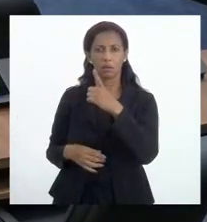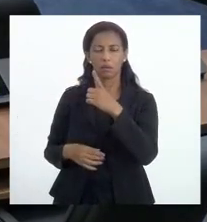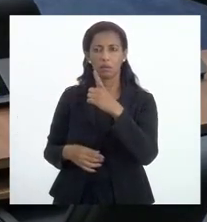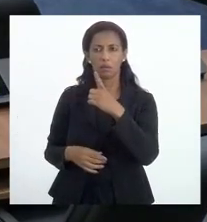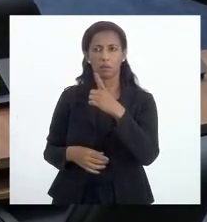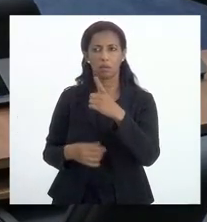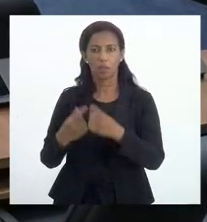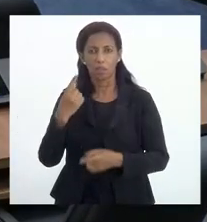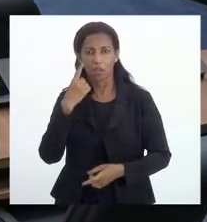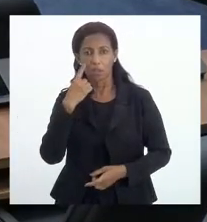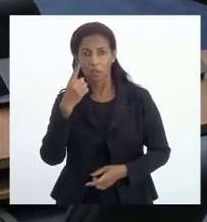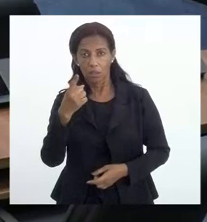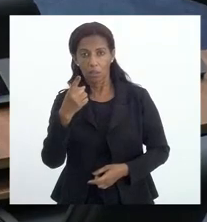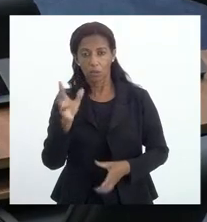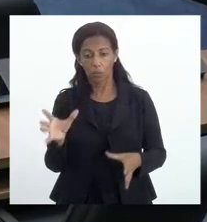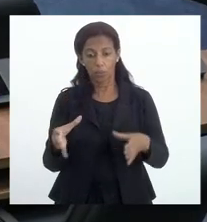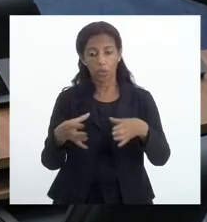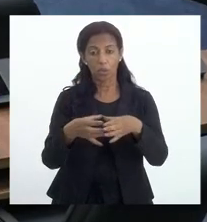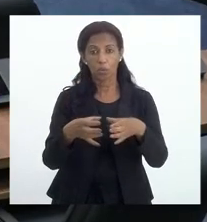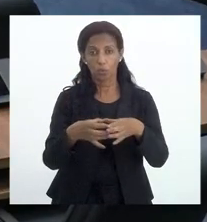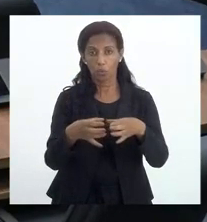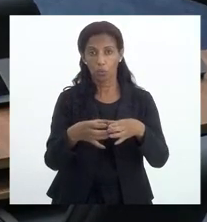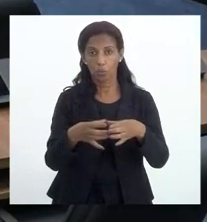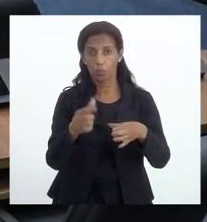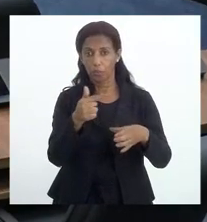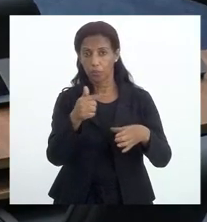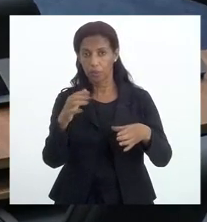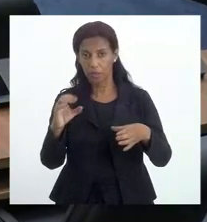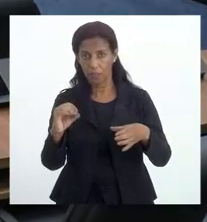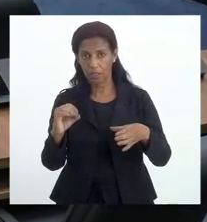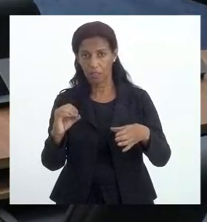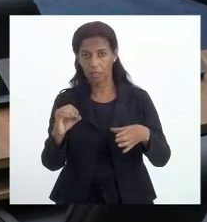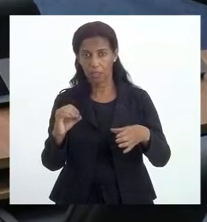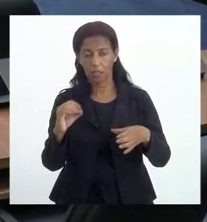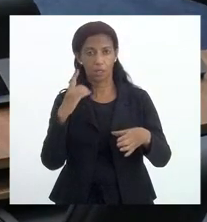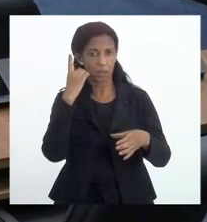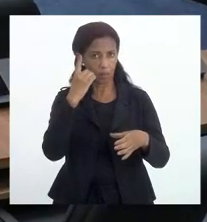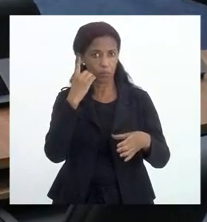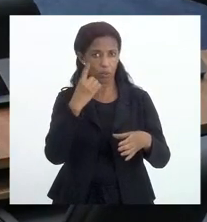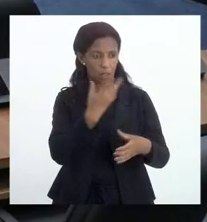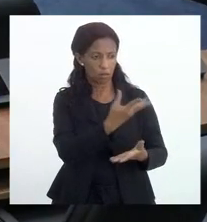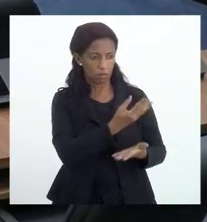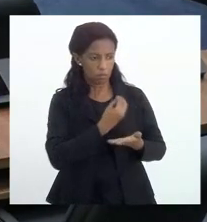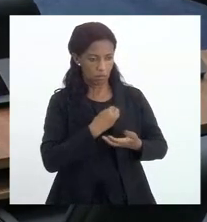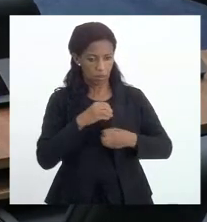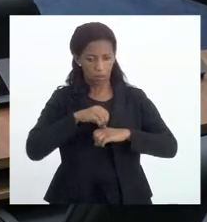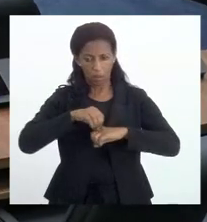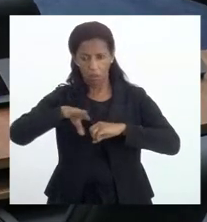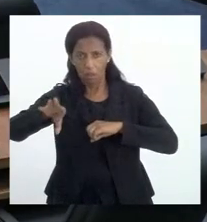estou agora mesmo botando no grupo dos 70 deputados, que acabei de receber e estou passando para todos.